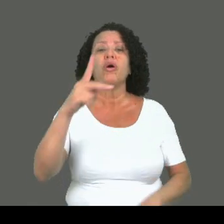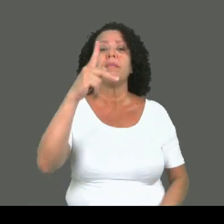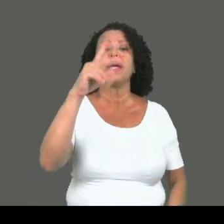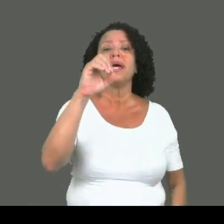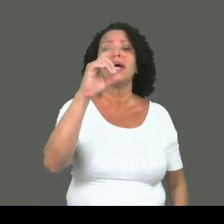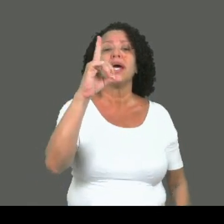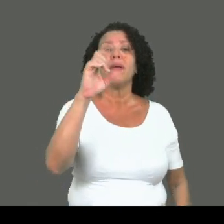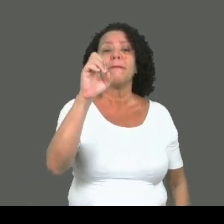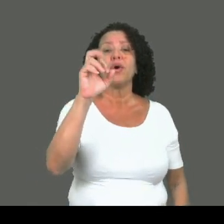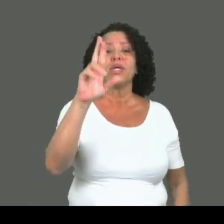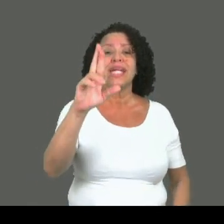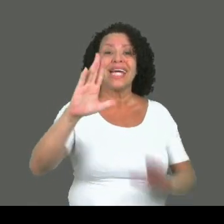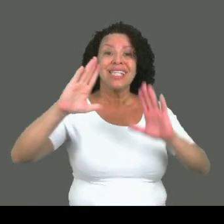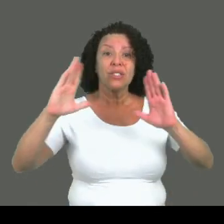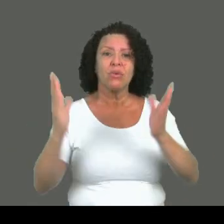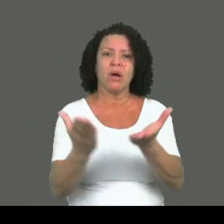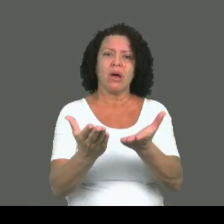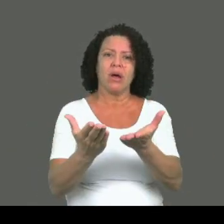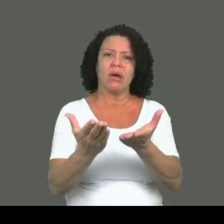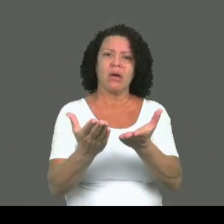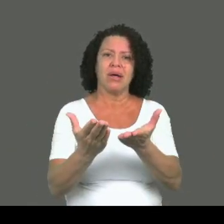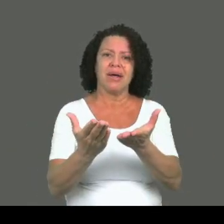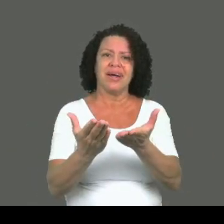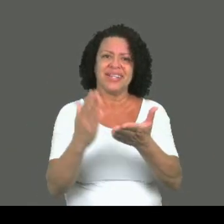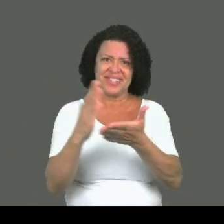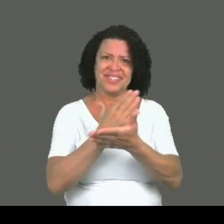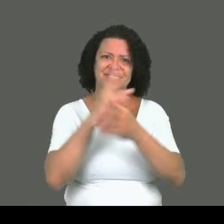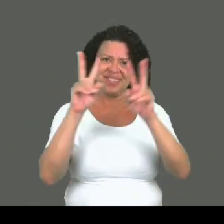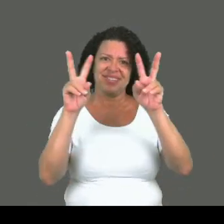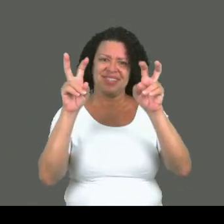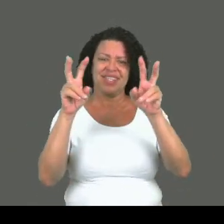Agora. Eu acho